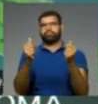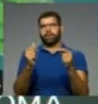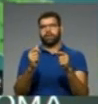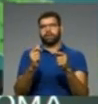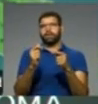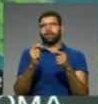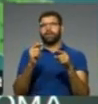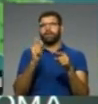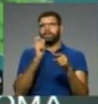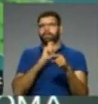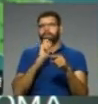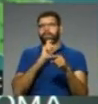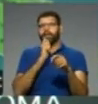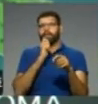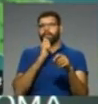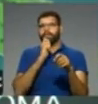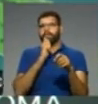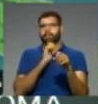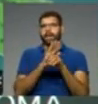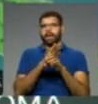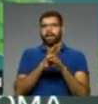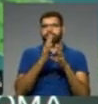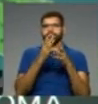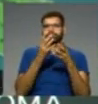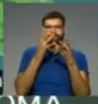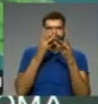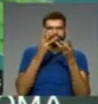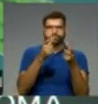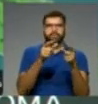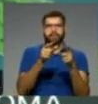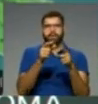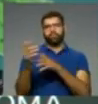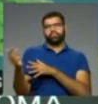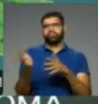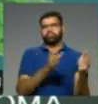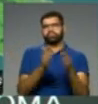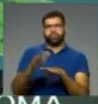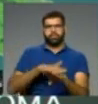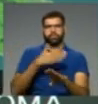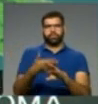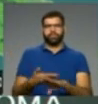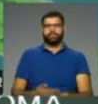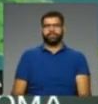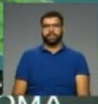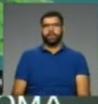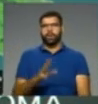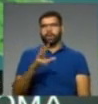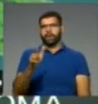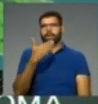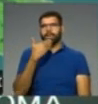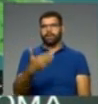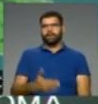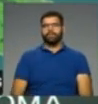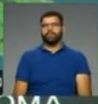ficar colado em alguns locais da faixa costeira, e diminuição da intensidade do vento é o mais significativo. Obrigado, Maria João. Até amanhã. Até amanhã, João.